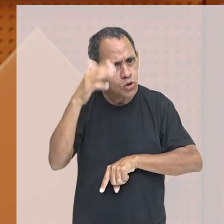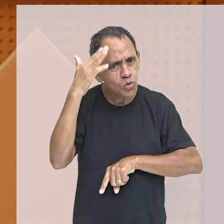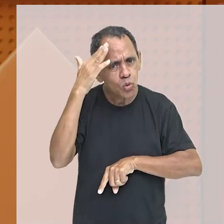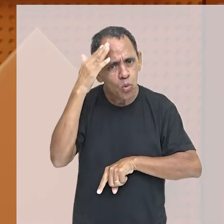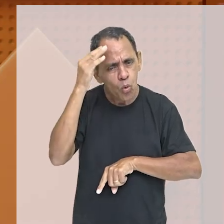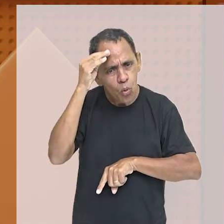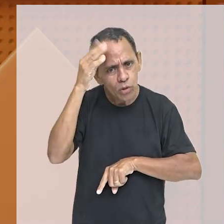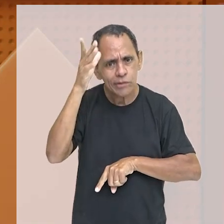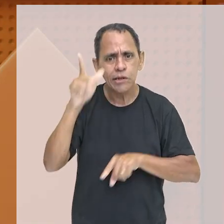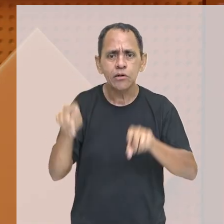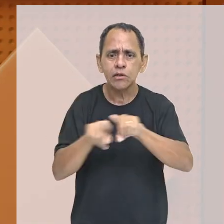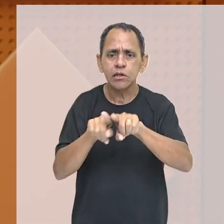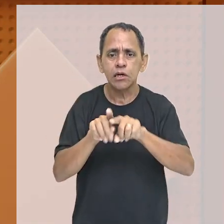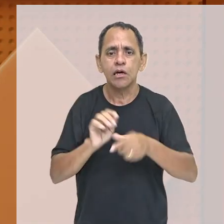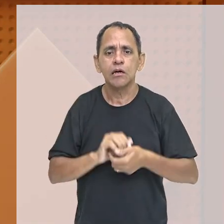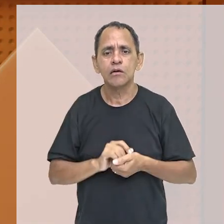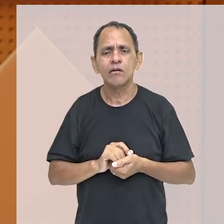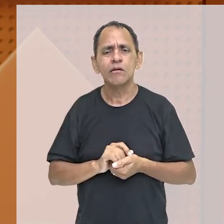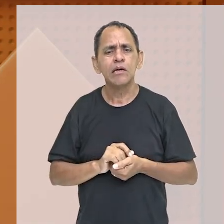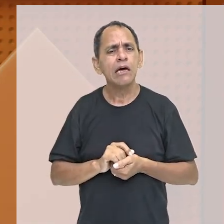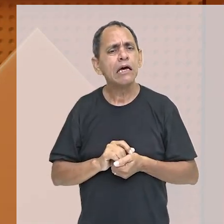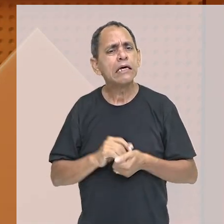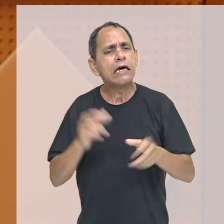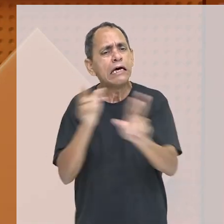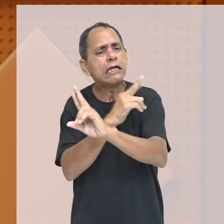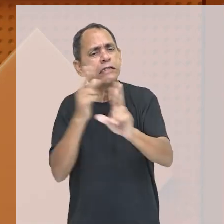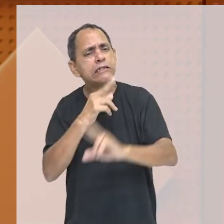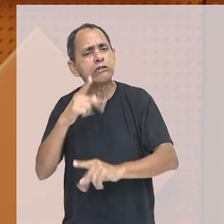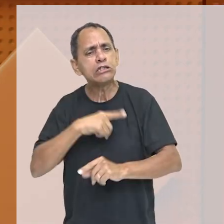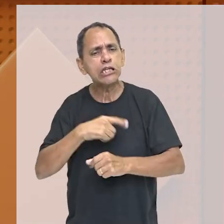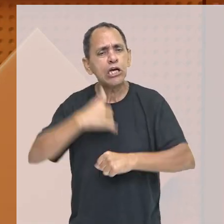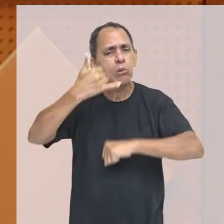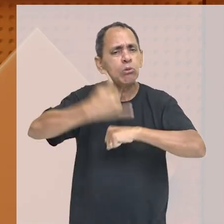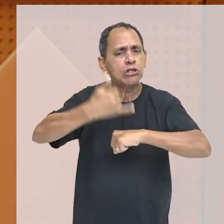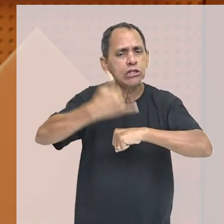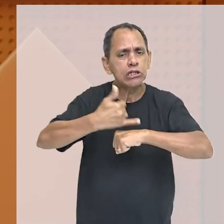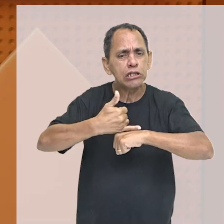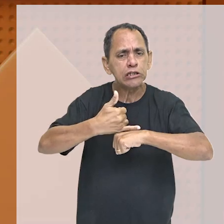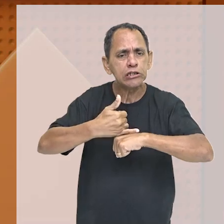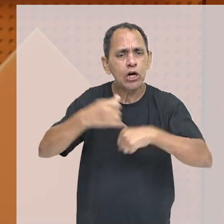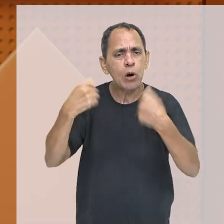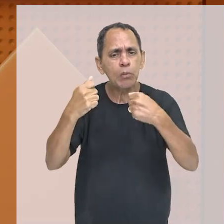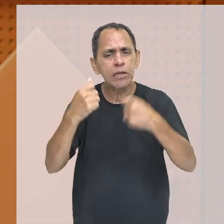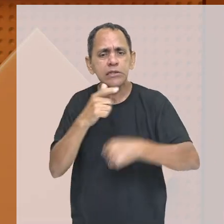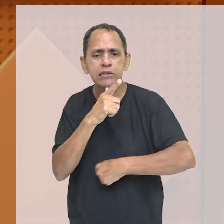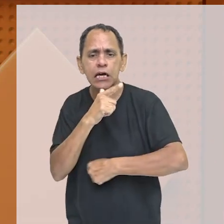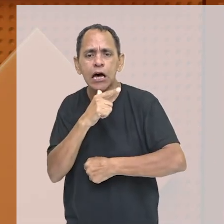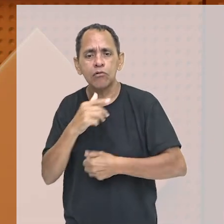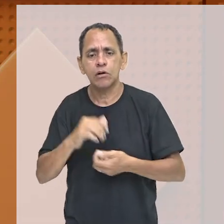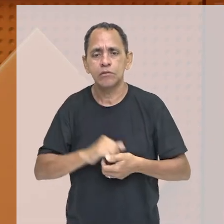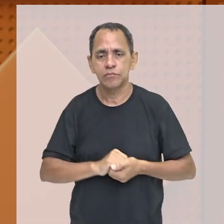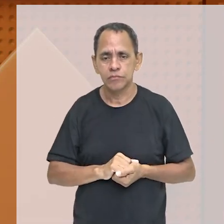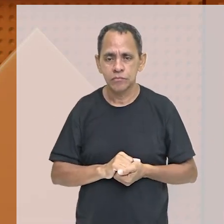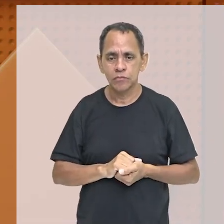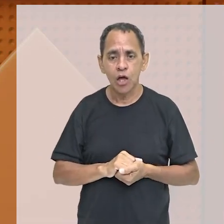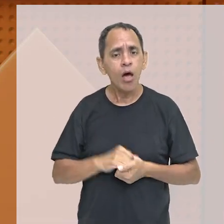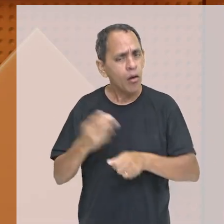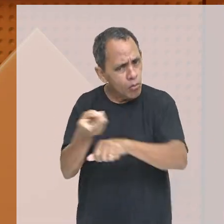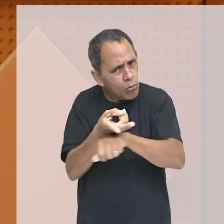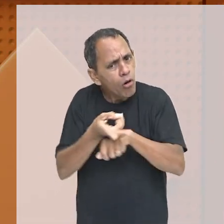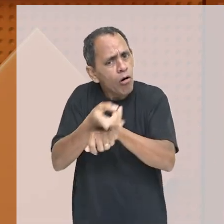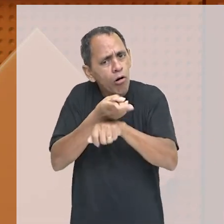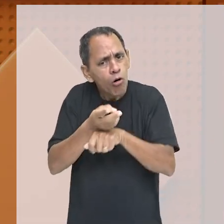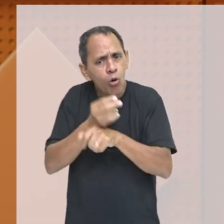alguma coisa a ver com necessidade de água. E aí, se você tiver com tempo, procure aí vídeos no YouTube para